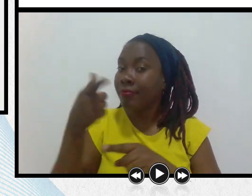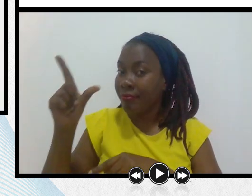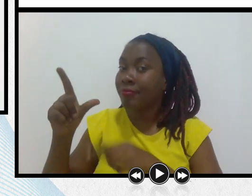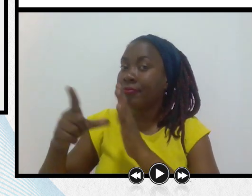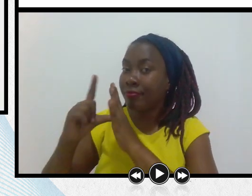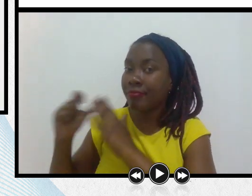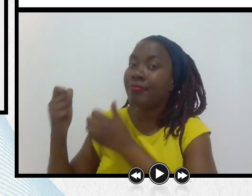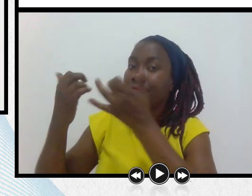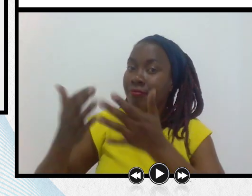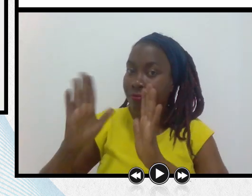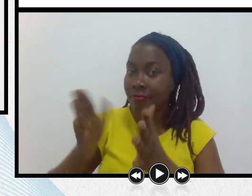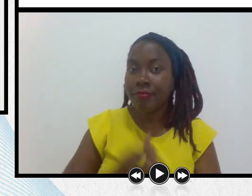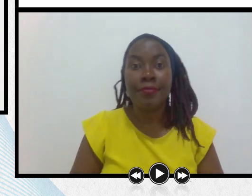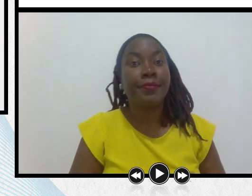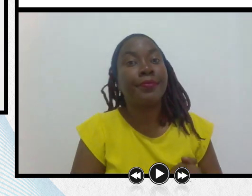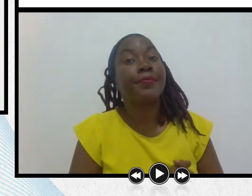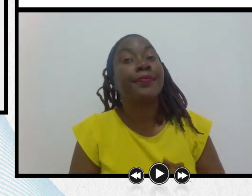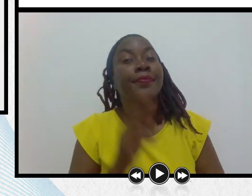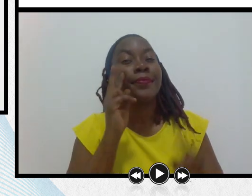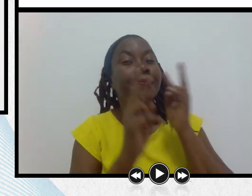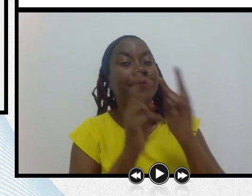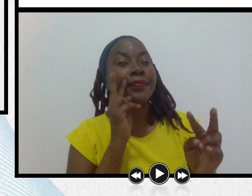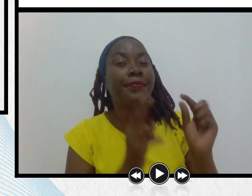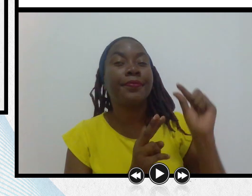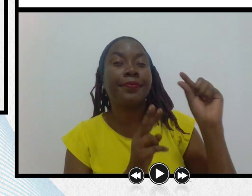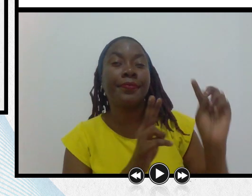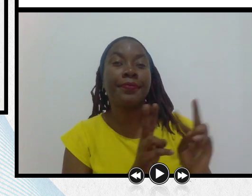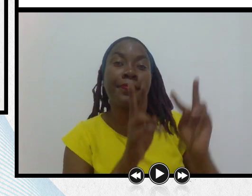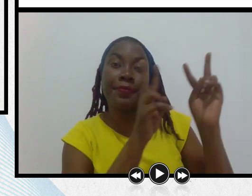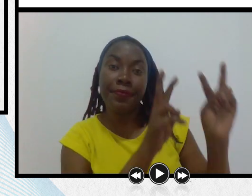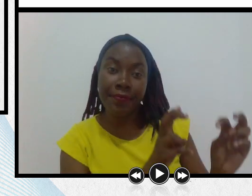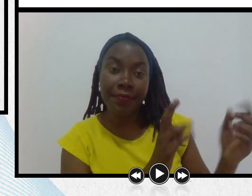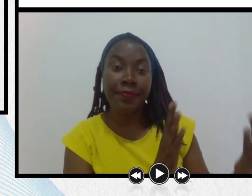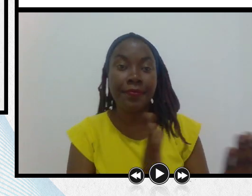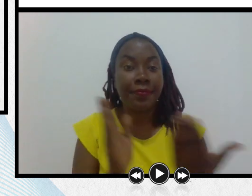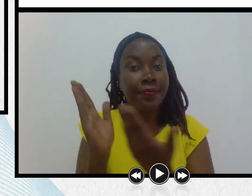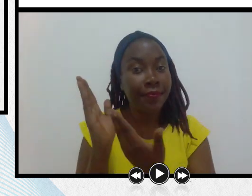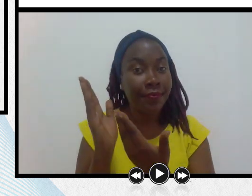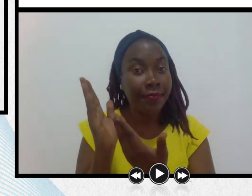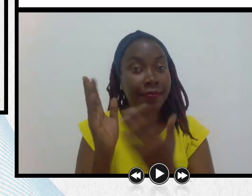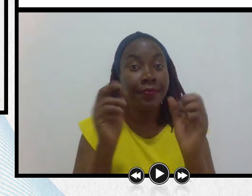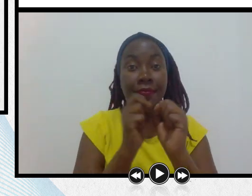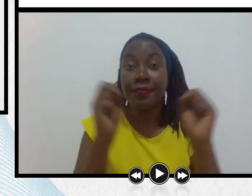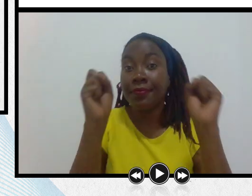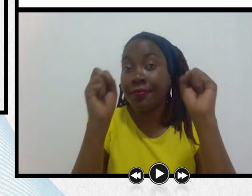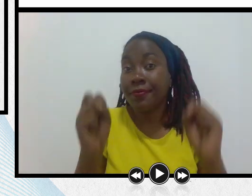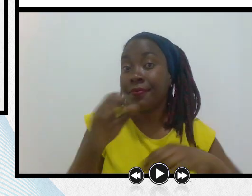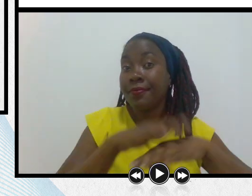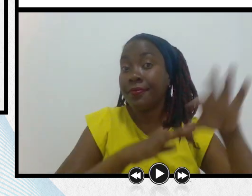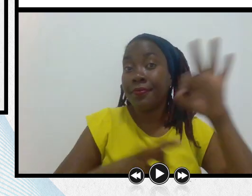momento. Pois bem, olhando um pouquinho a respeito do clorador, ele, como eu comentei, ele é um sistema que